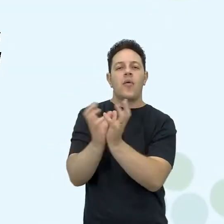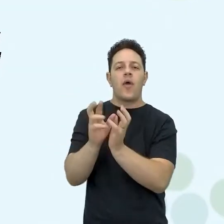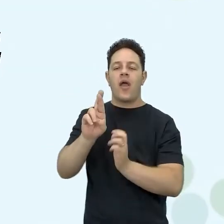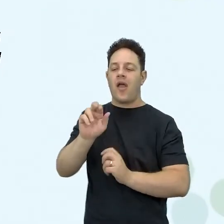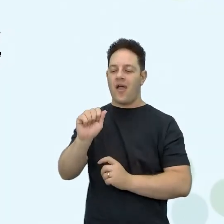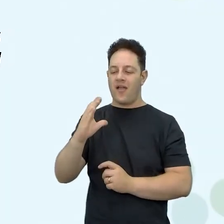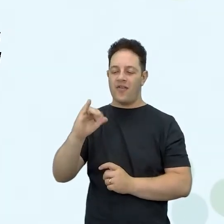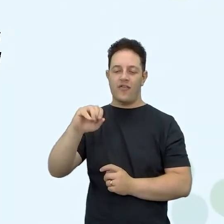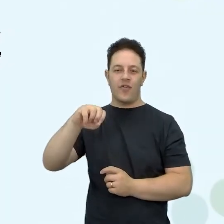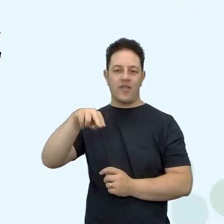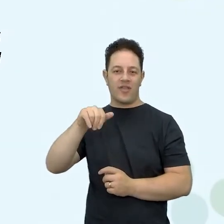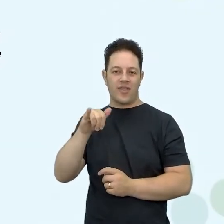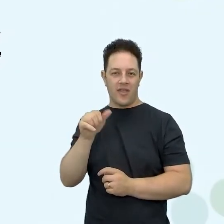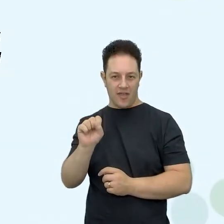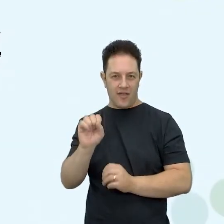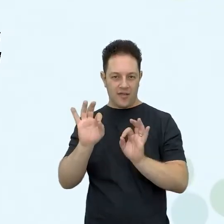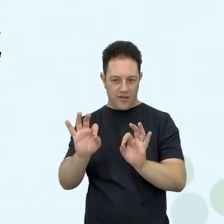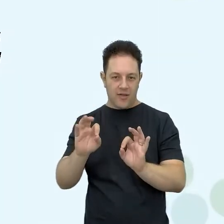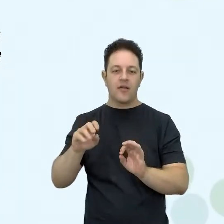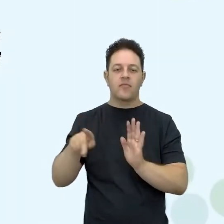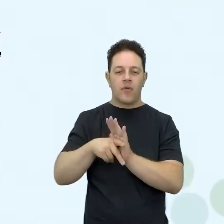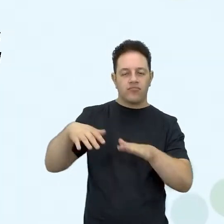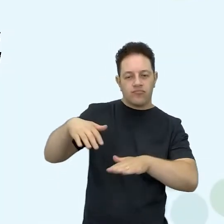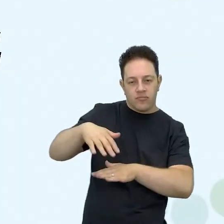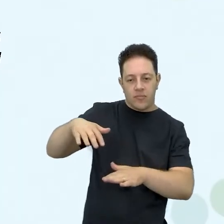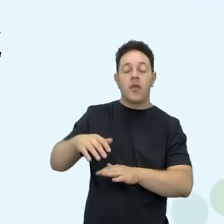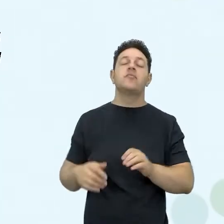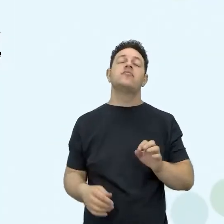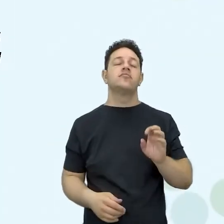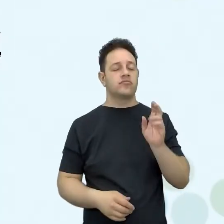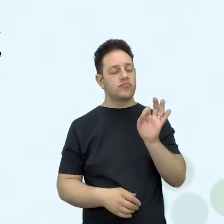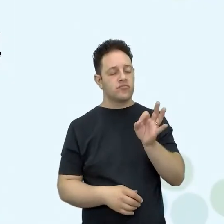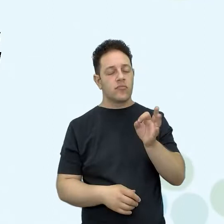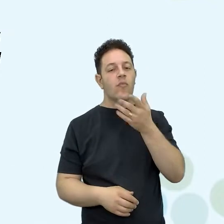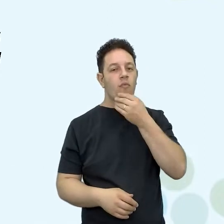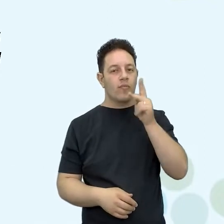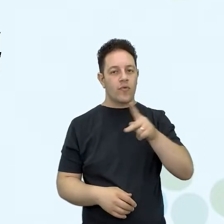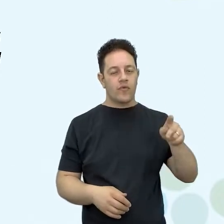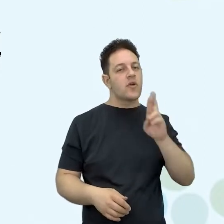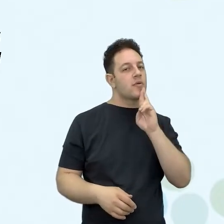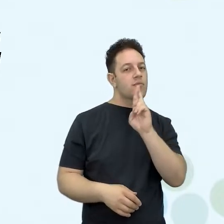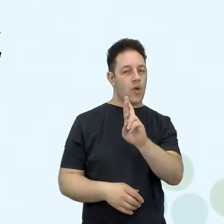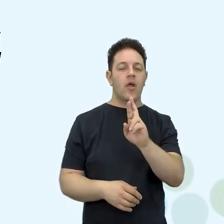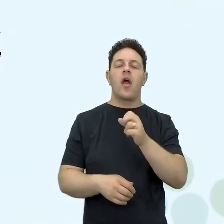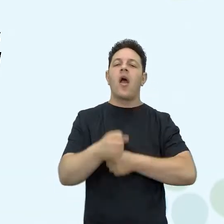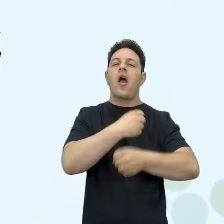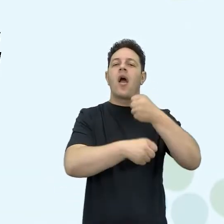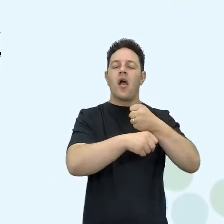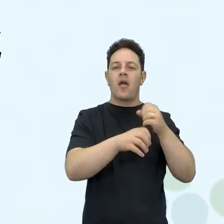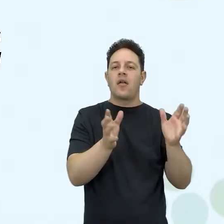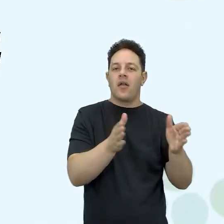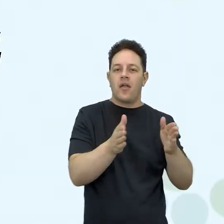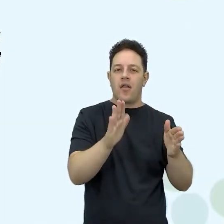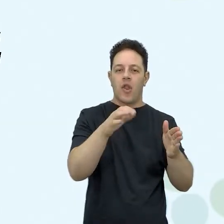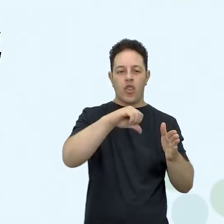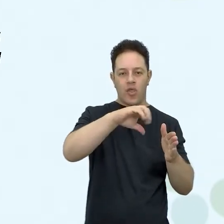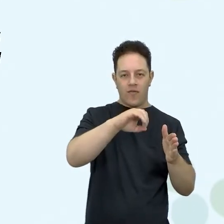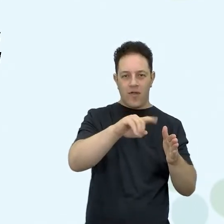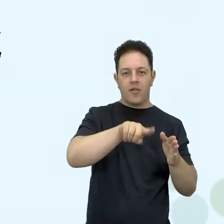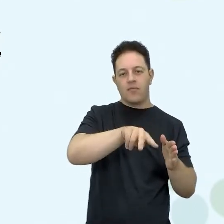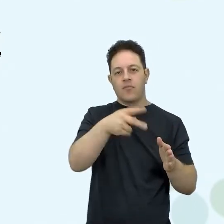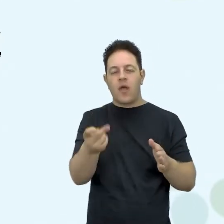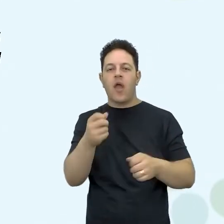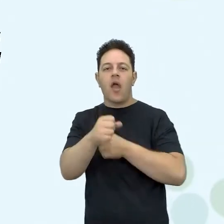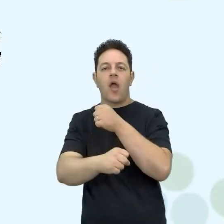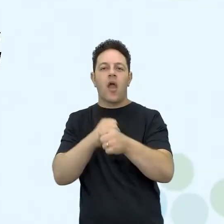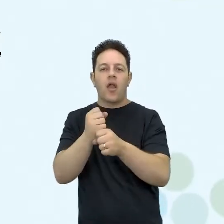não é mesmo? Exatamente. Então, essa canção eu escolhi para representar os anos 90 e a passagem para os anos 2000.